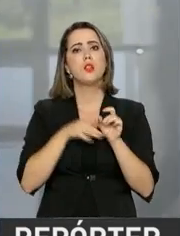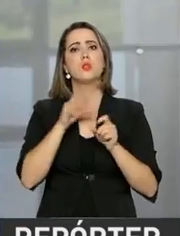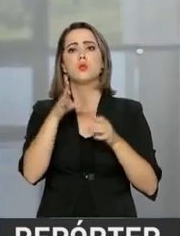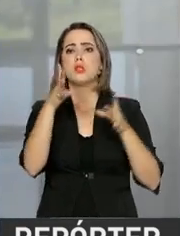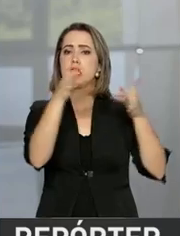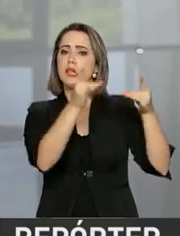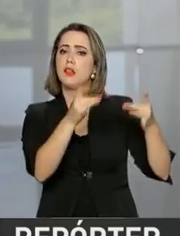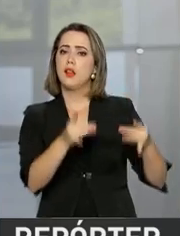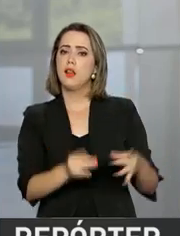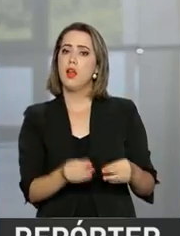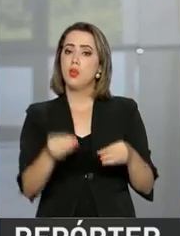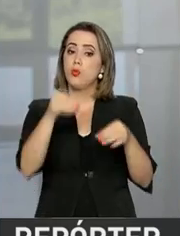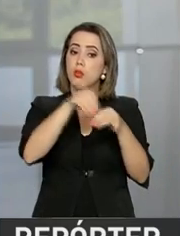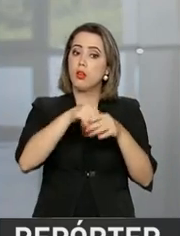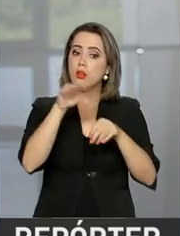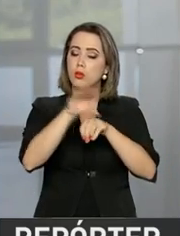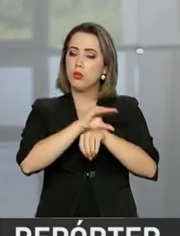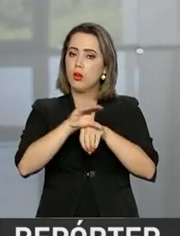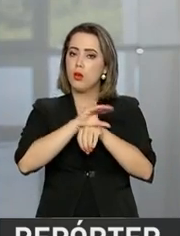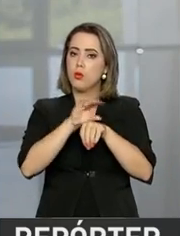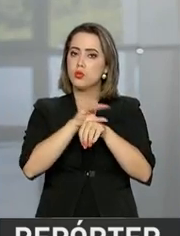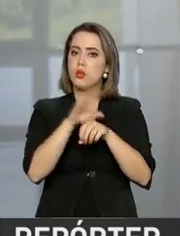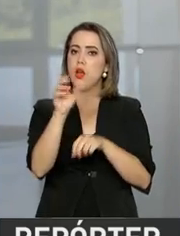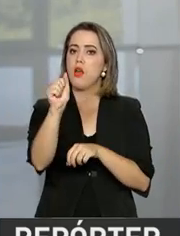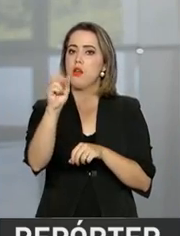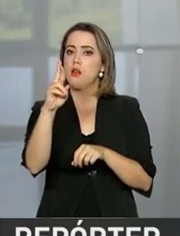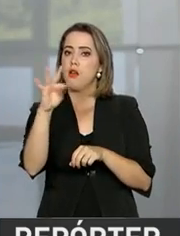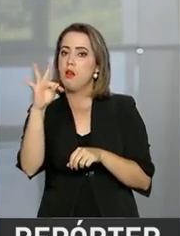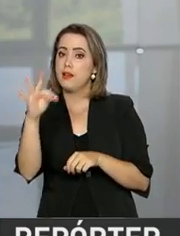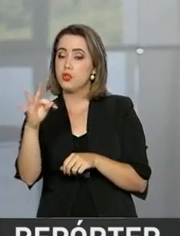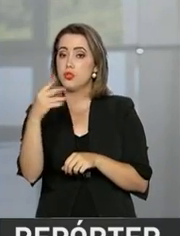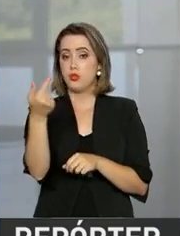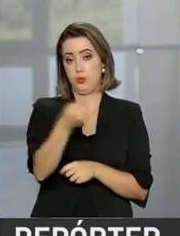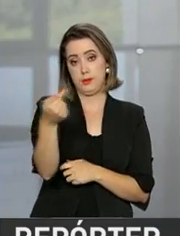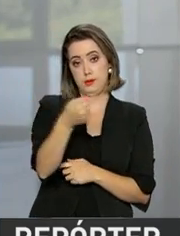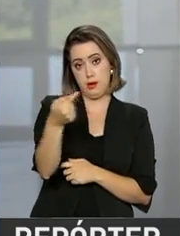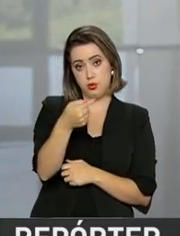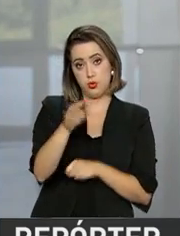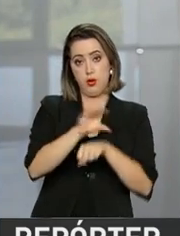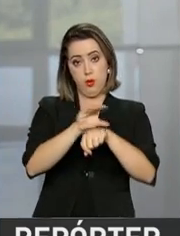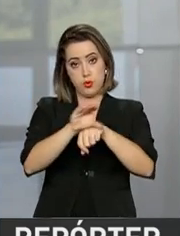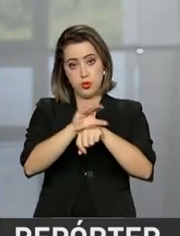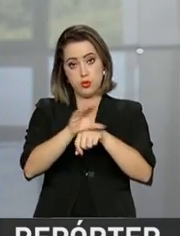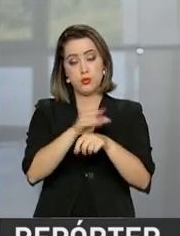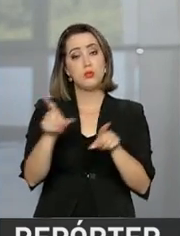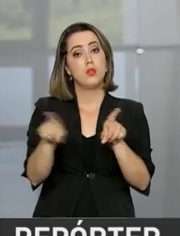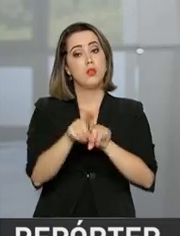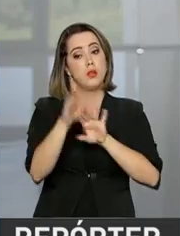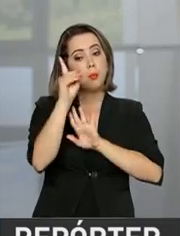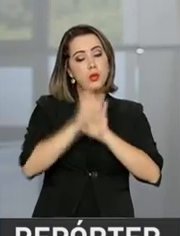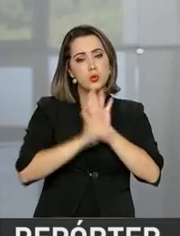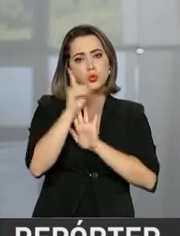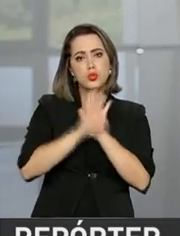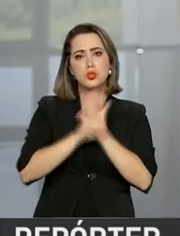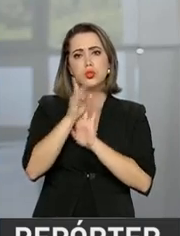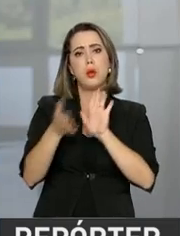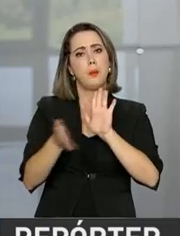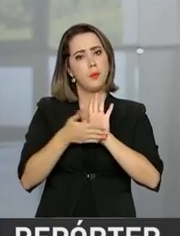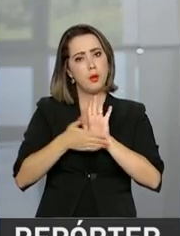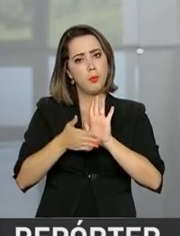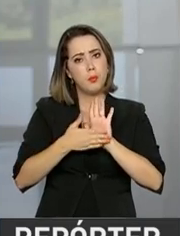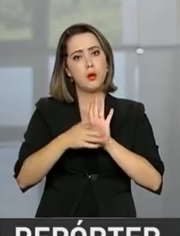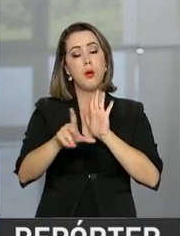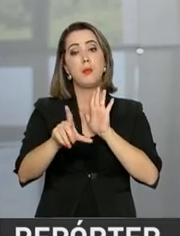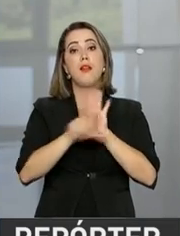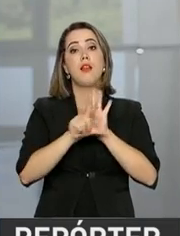especificados na Constituição, o artigo 7º da Constituição, e os direitos que são especificados na própria